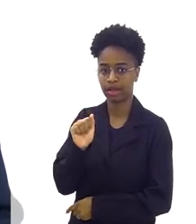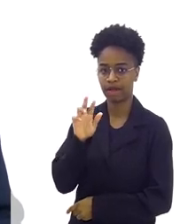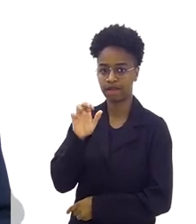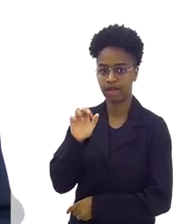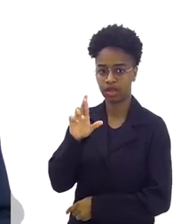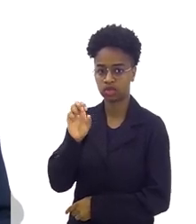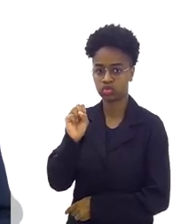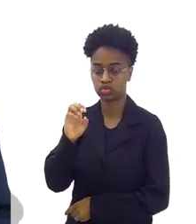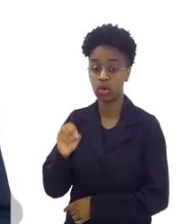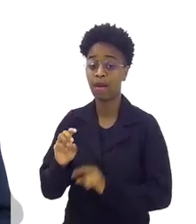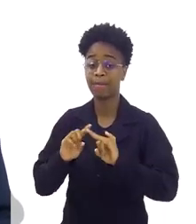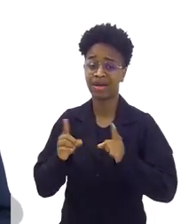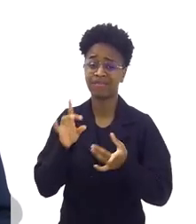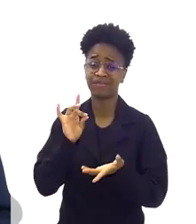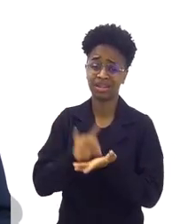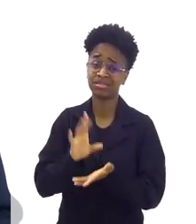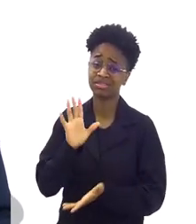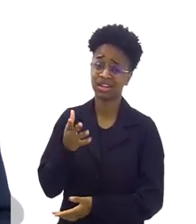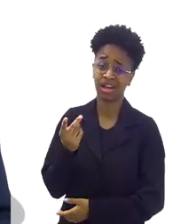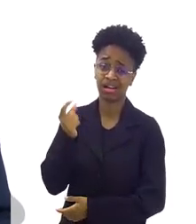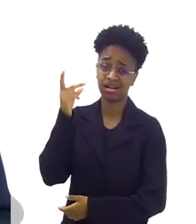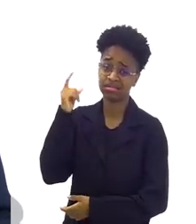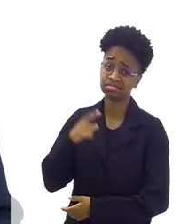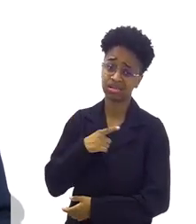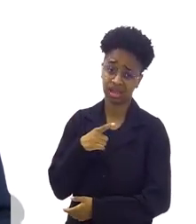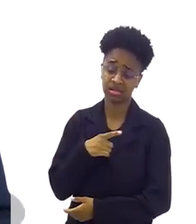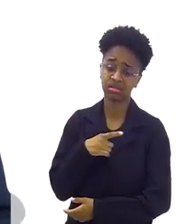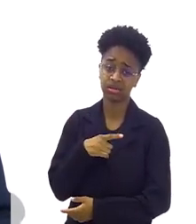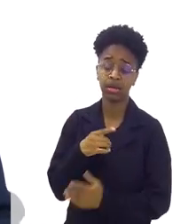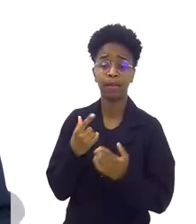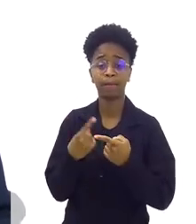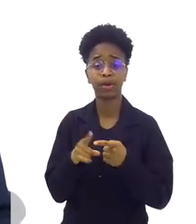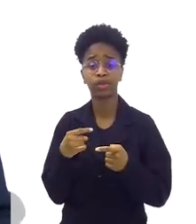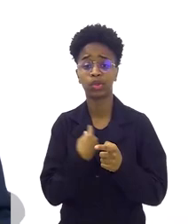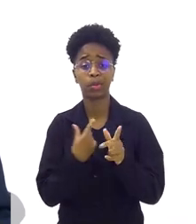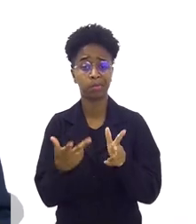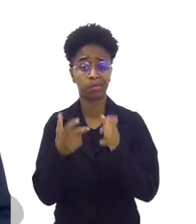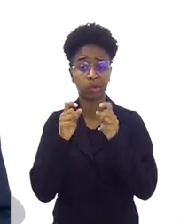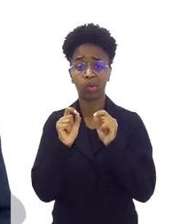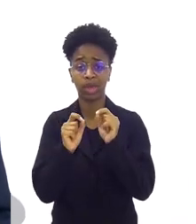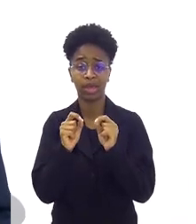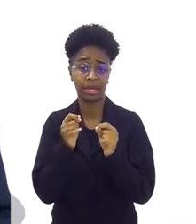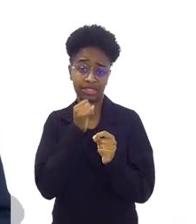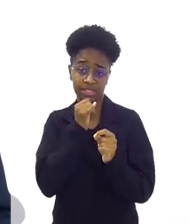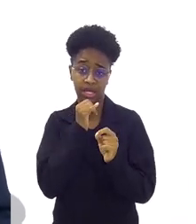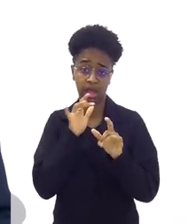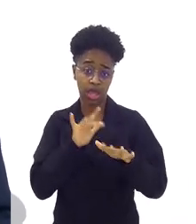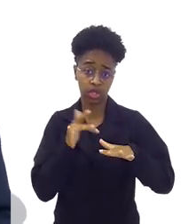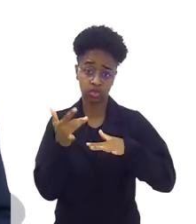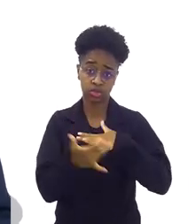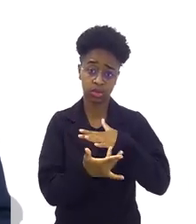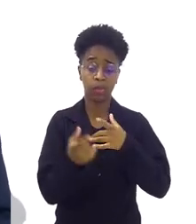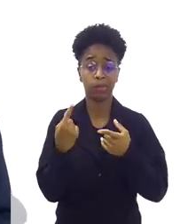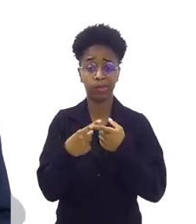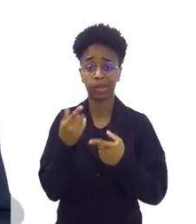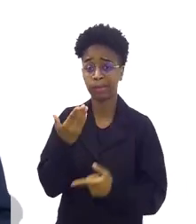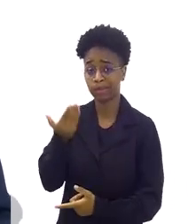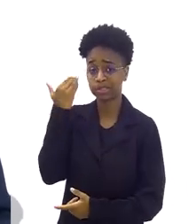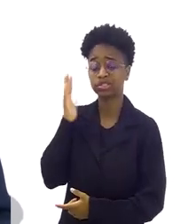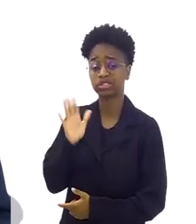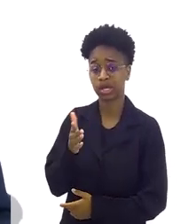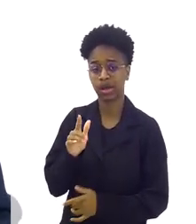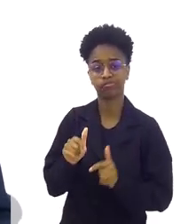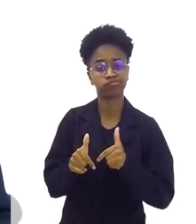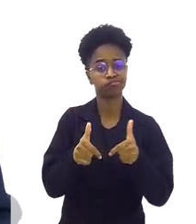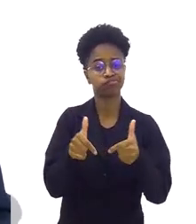metaverso. Mas ele não é nada mais do que o que já existia antes. A gente pode enxergar o metaverso como as redes sociais. Então, as redes sociais, ela já